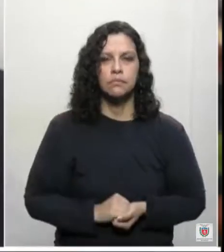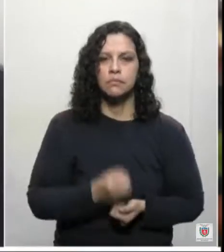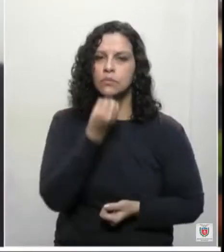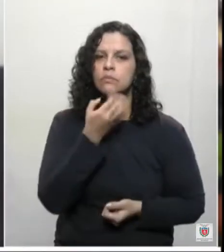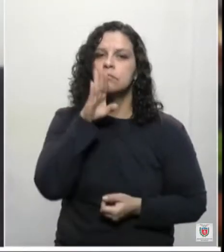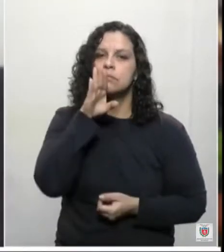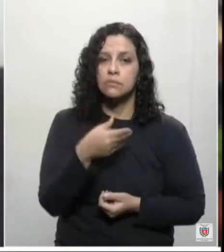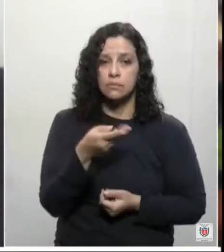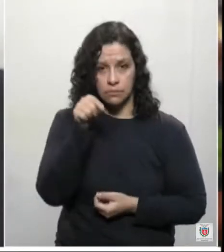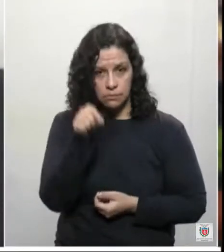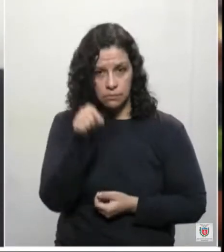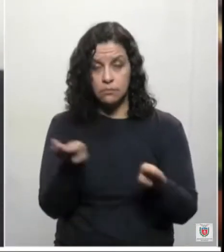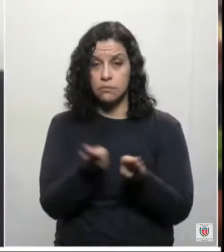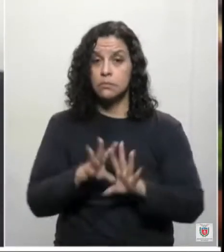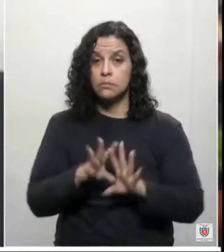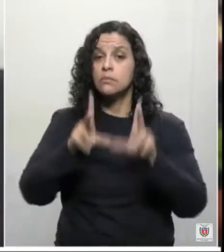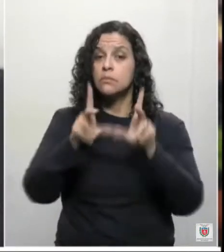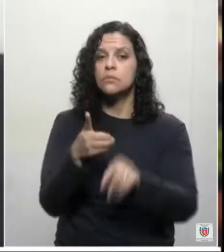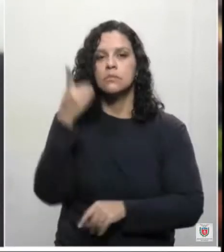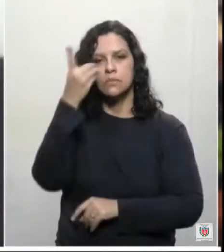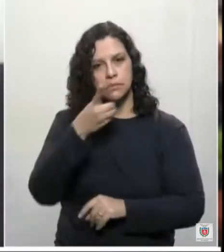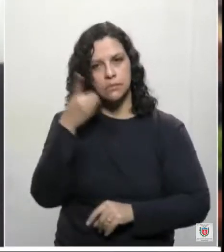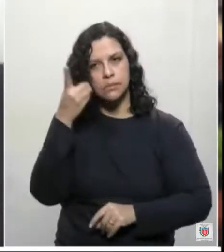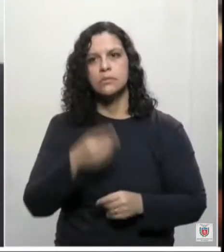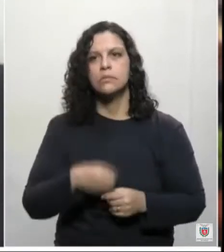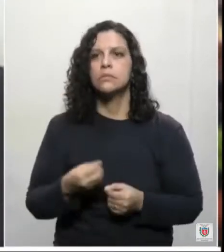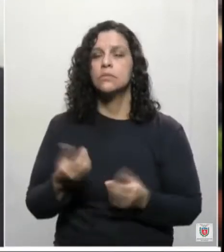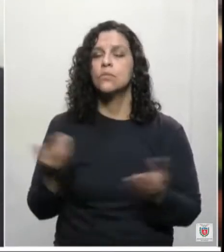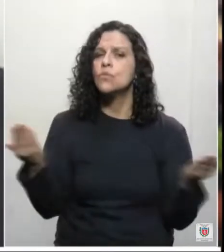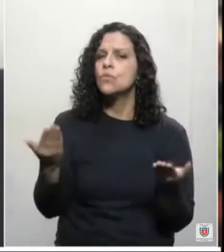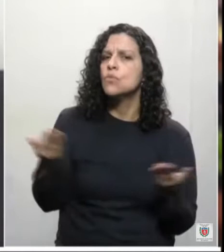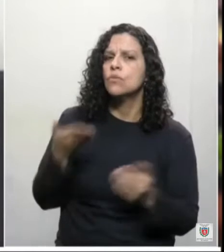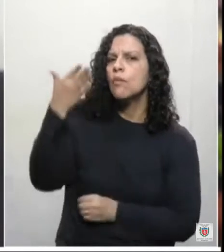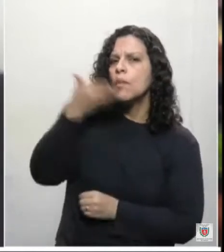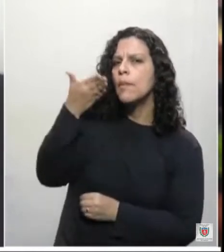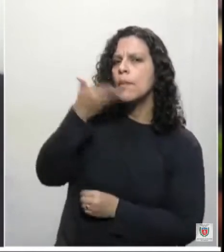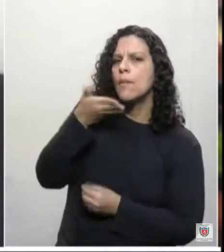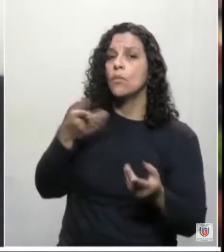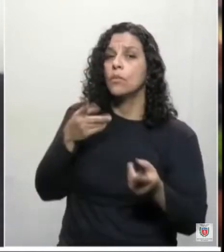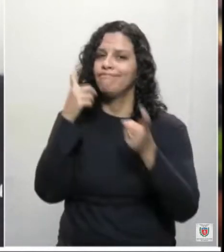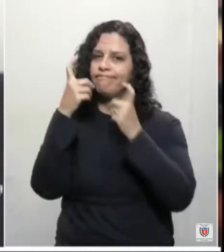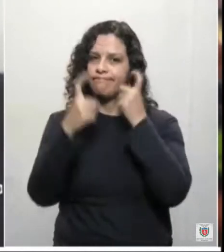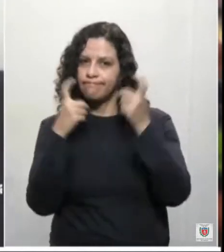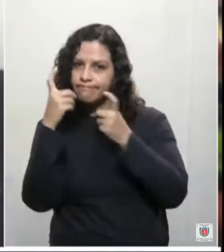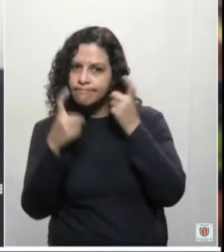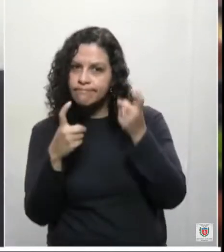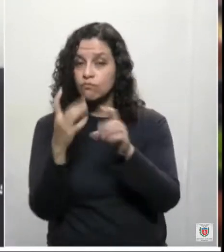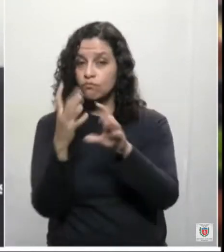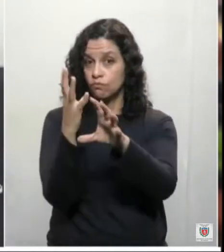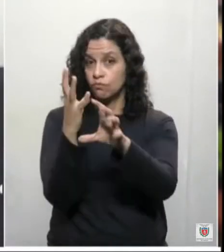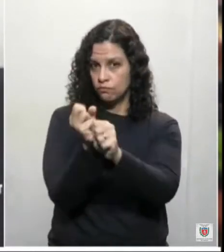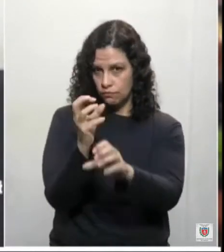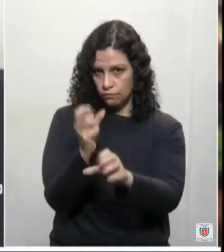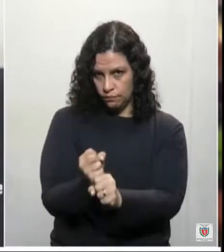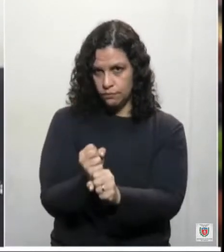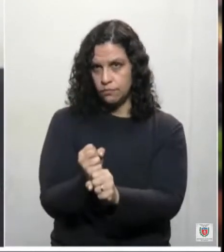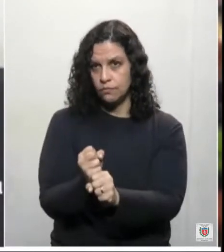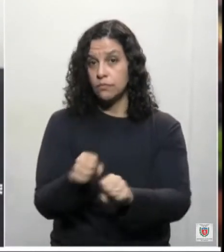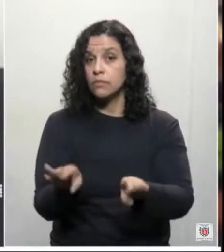Boa tarde ao senhor, a todos os deputados e deputadas. O motivo da nossa fala hoje é um pouco de preocupação com os números ou